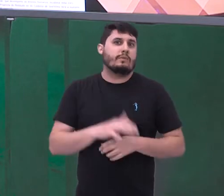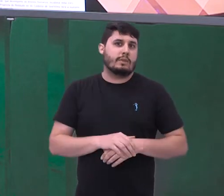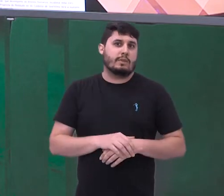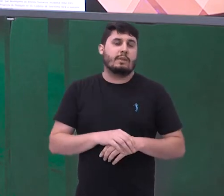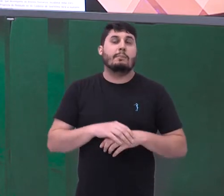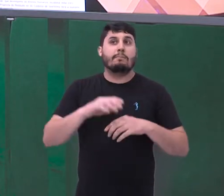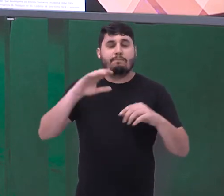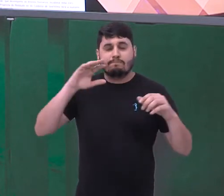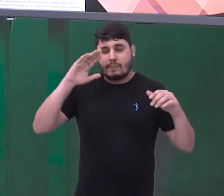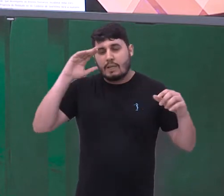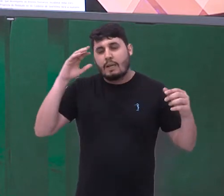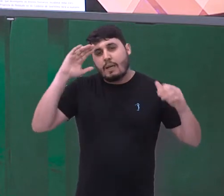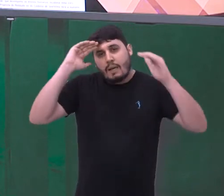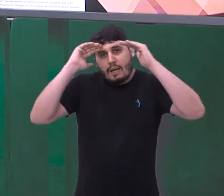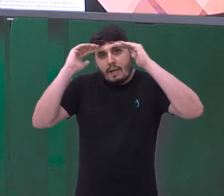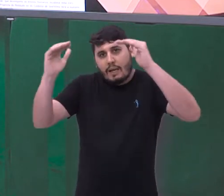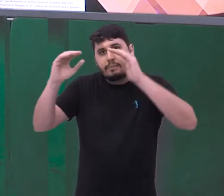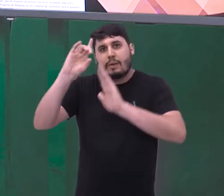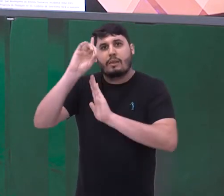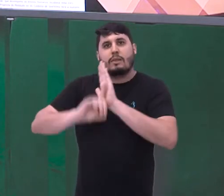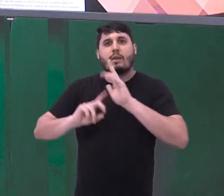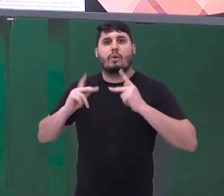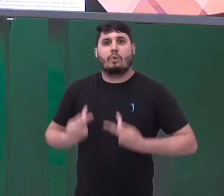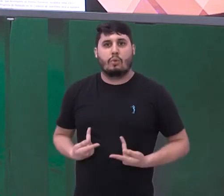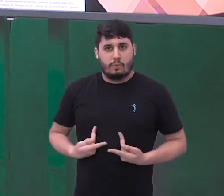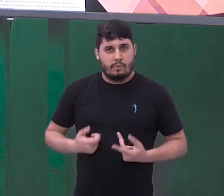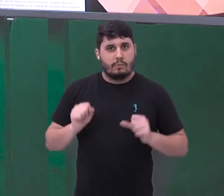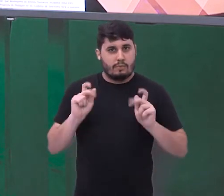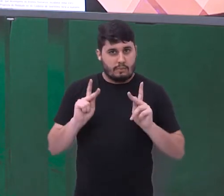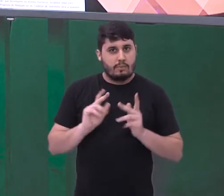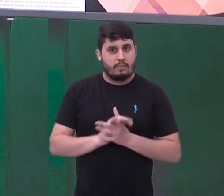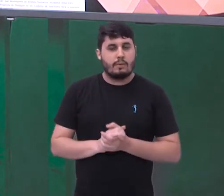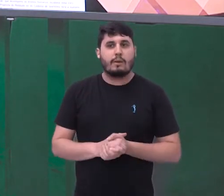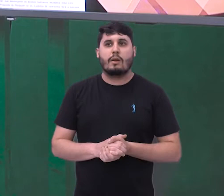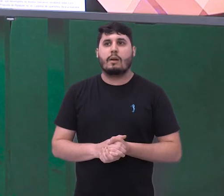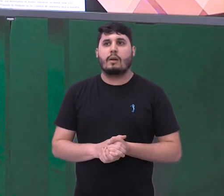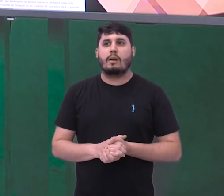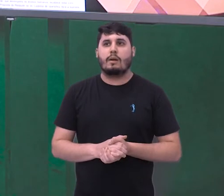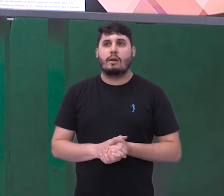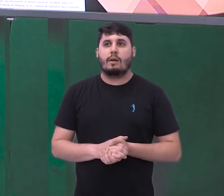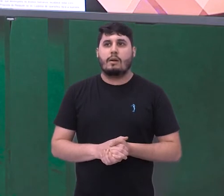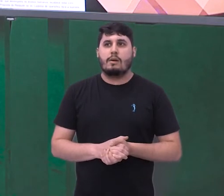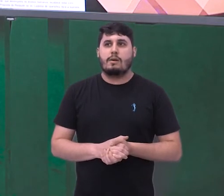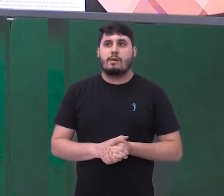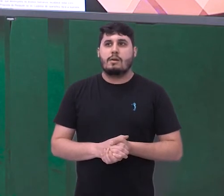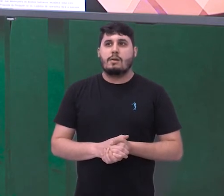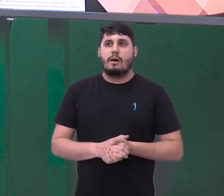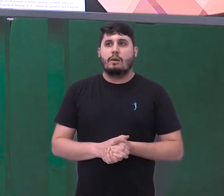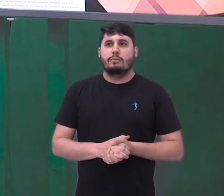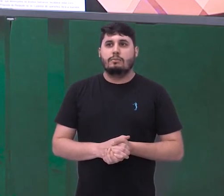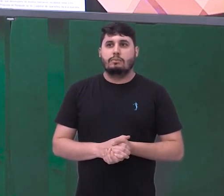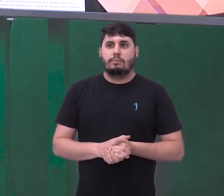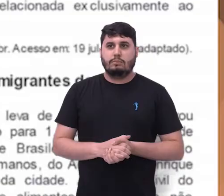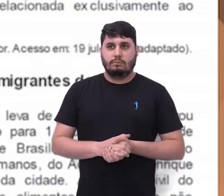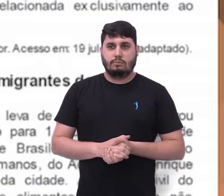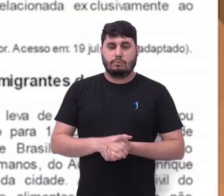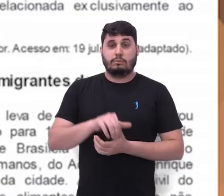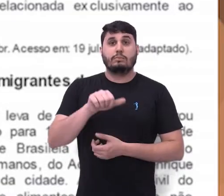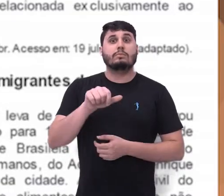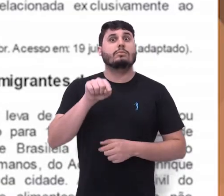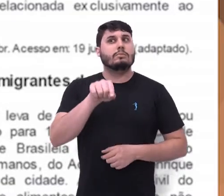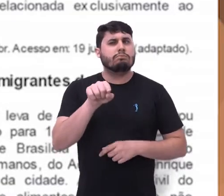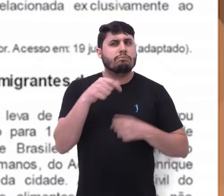viu? Vamos falar disso. Um minutinho. Volto já com os direitos humanos.